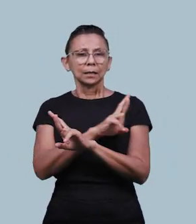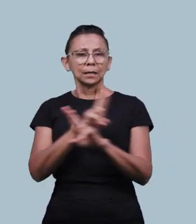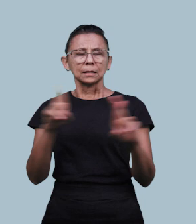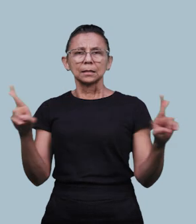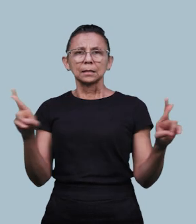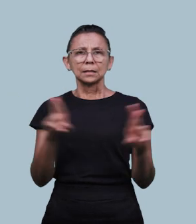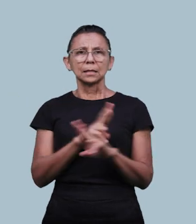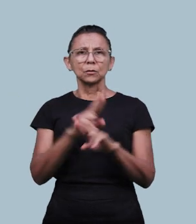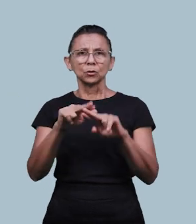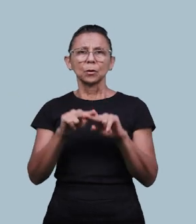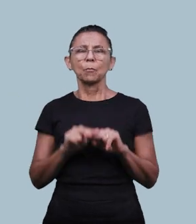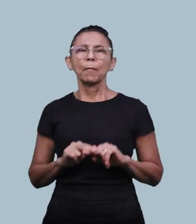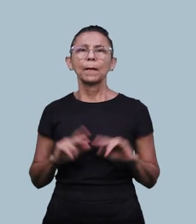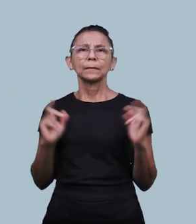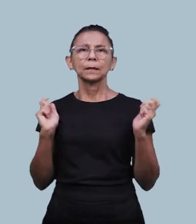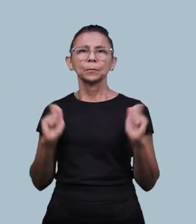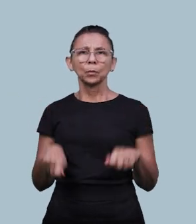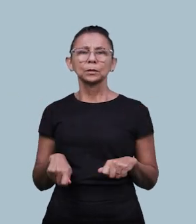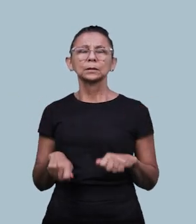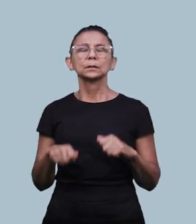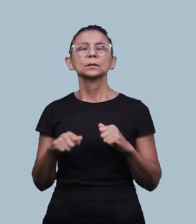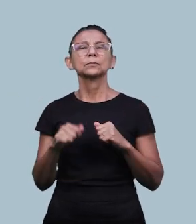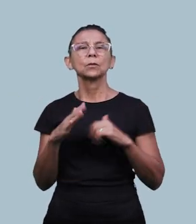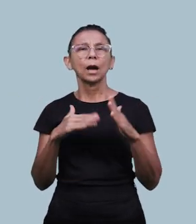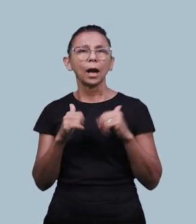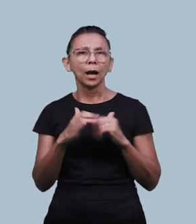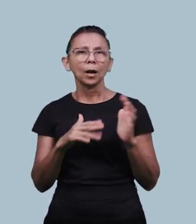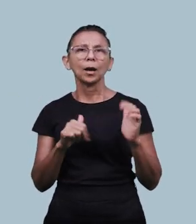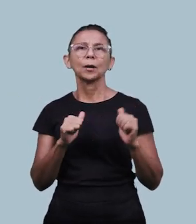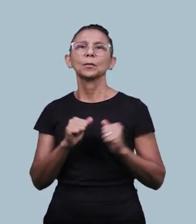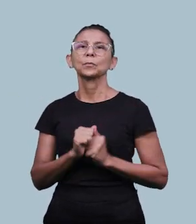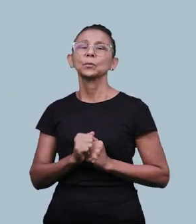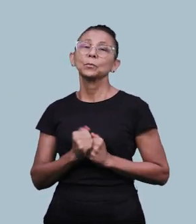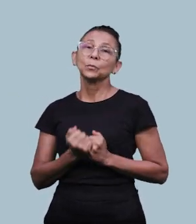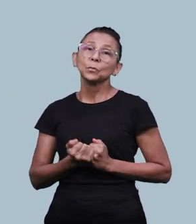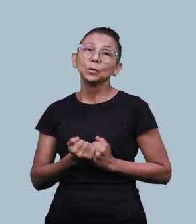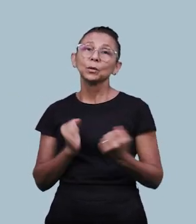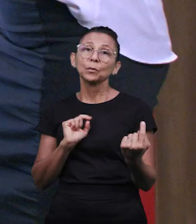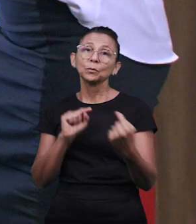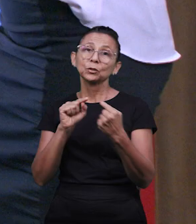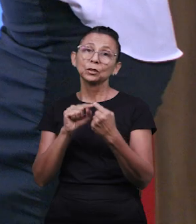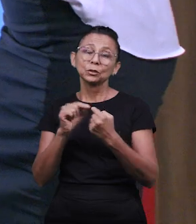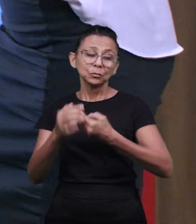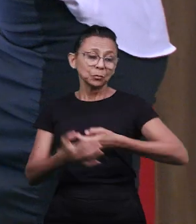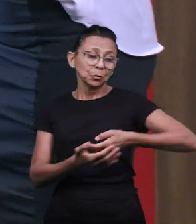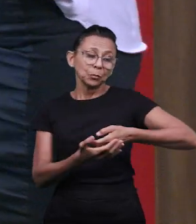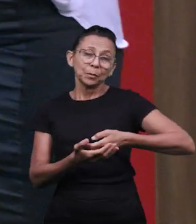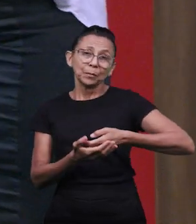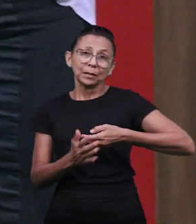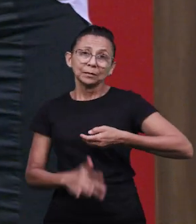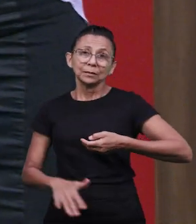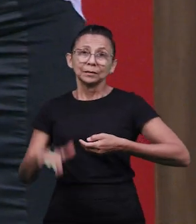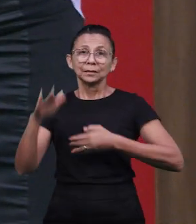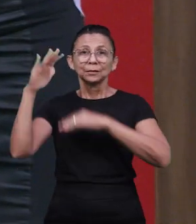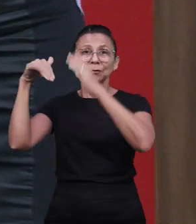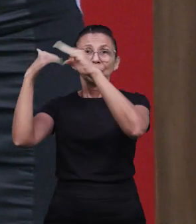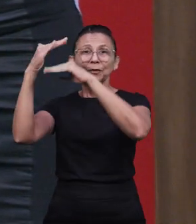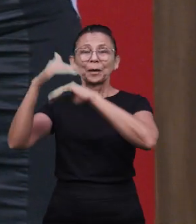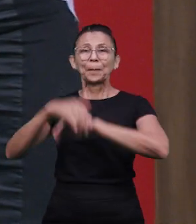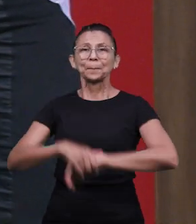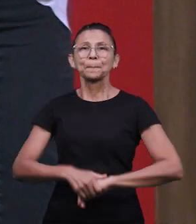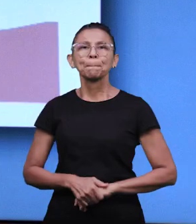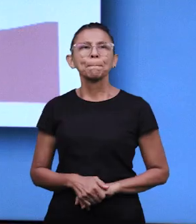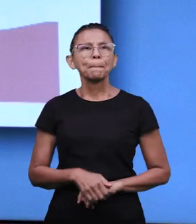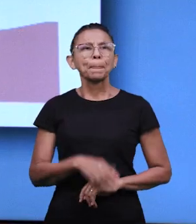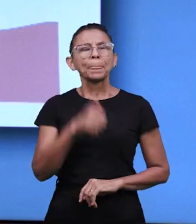de forma mais adequada e segura possível para proporcionar um bom desenvolvimento do bebê. E para os pais que estão nos